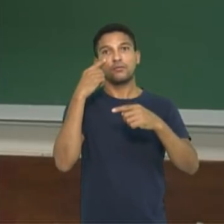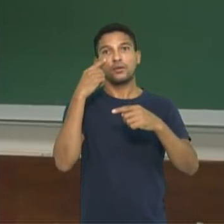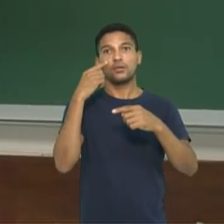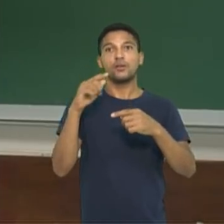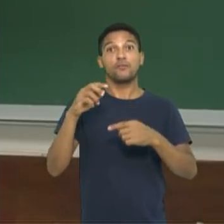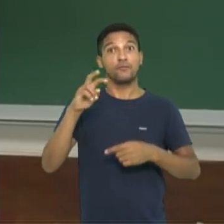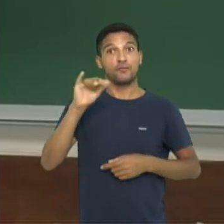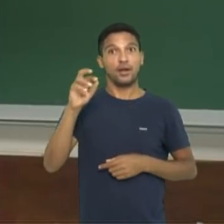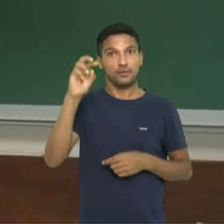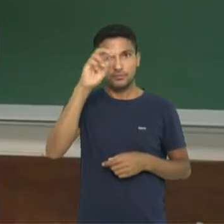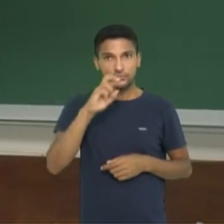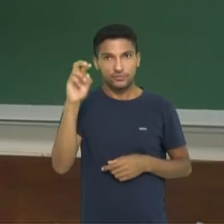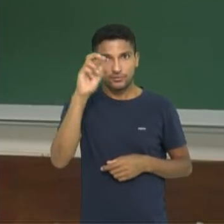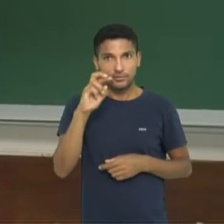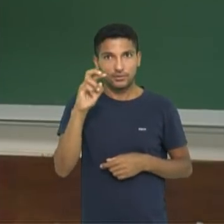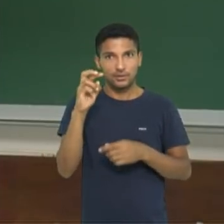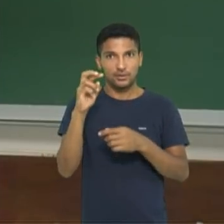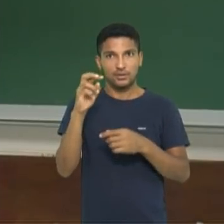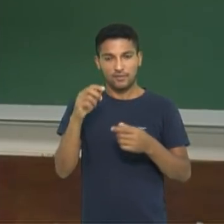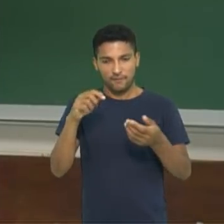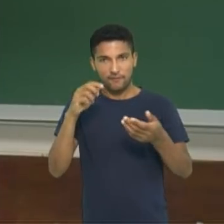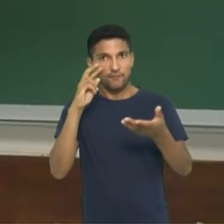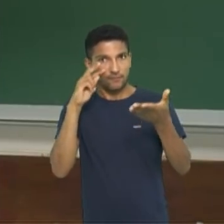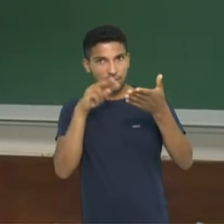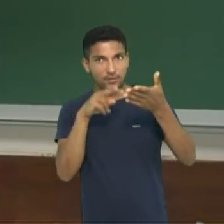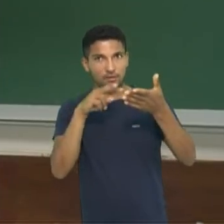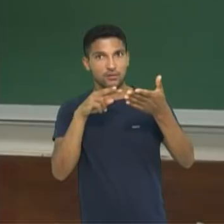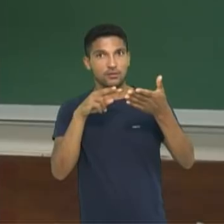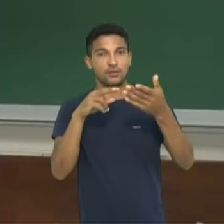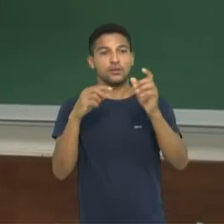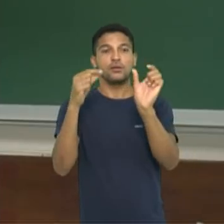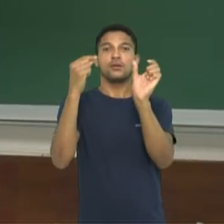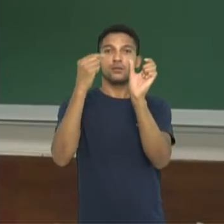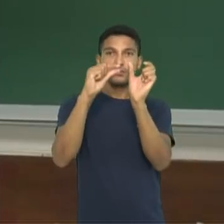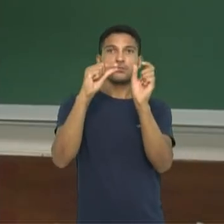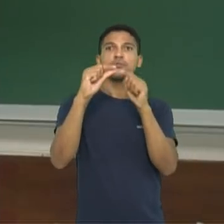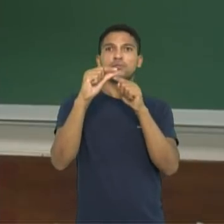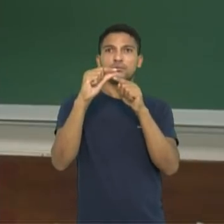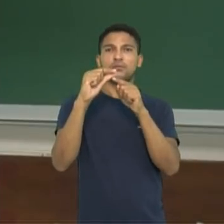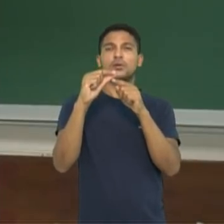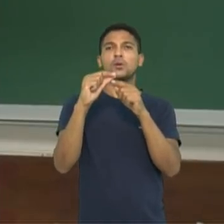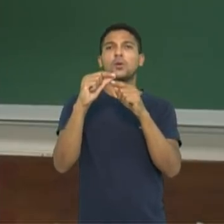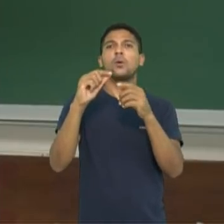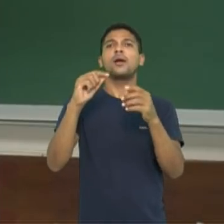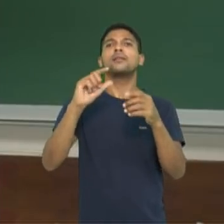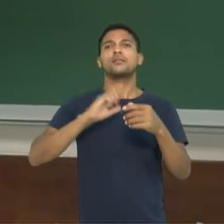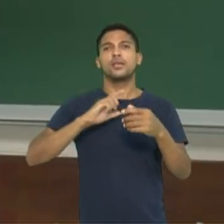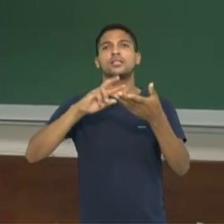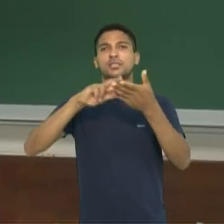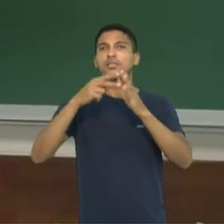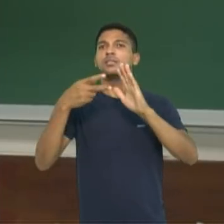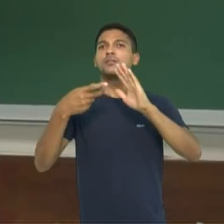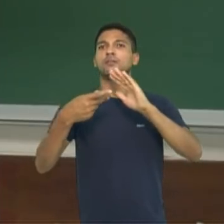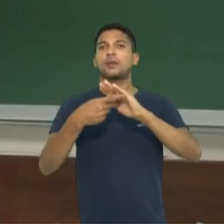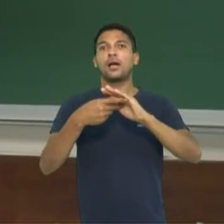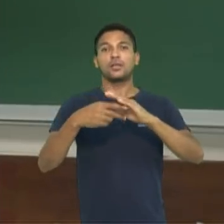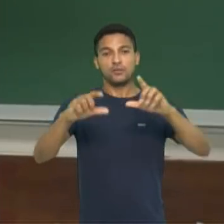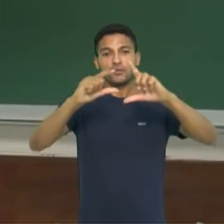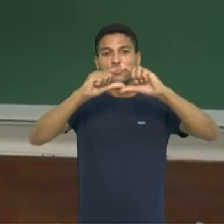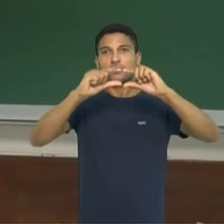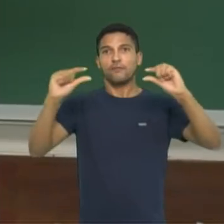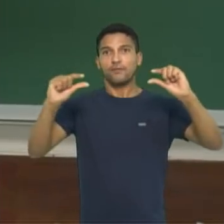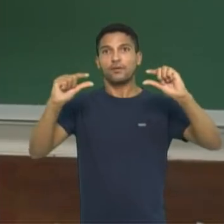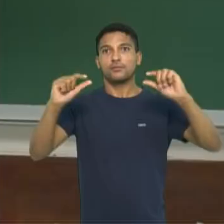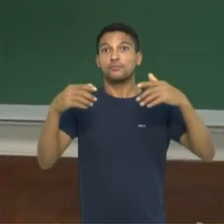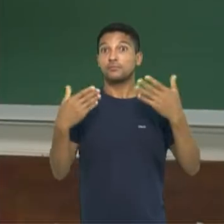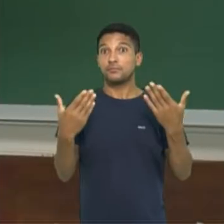conjunções coordenativas na produção de efeitos de sentido nos textos, nos enunciados, certo? E aí, pessoal, muita